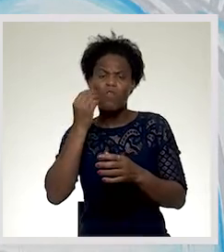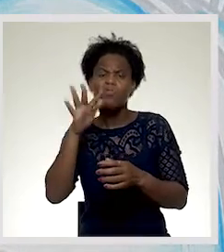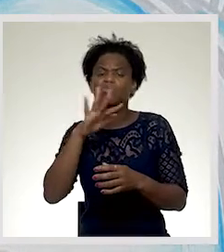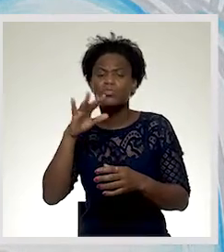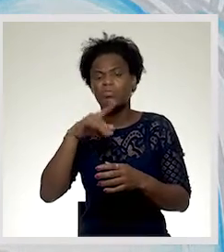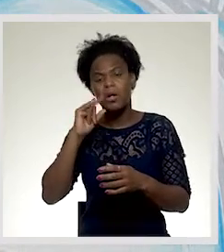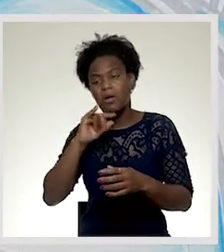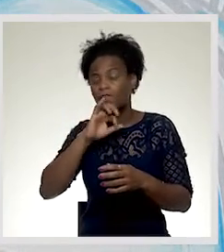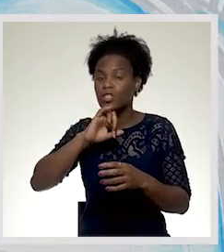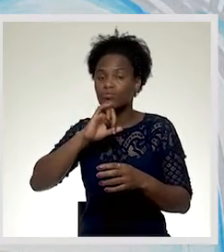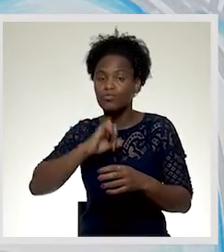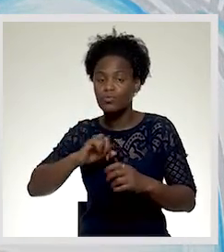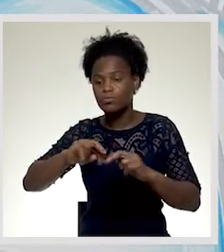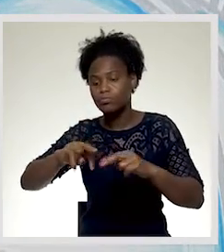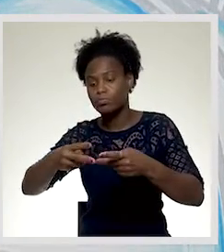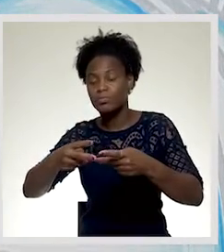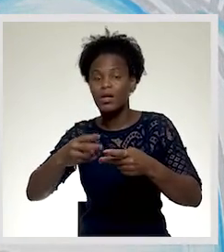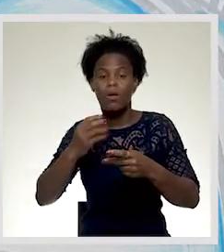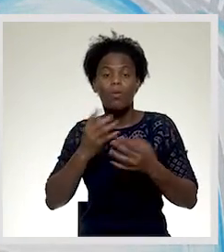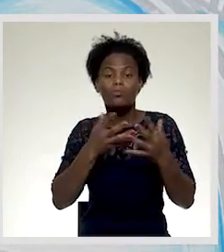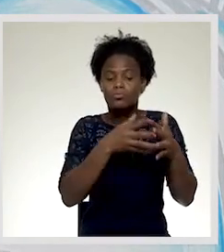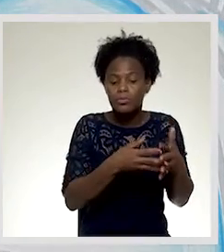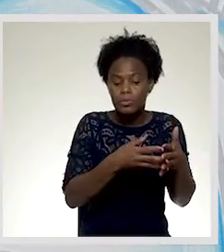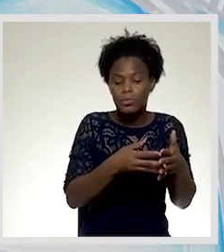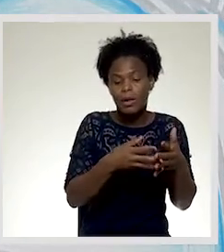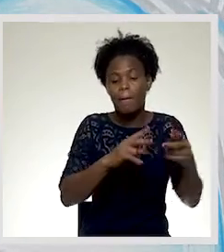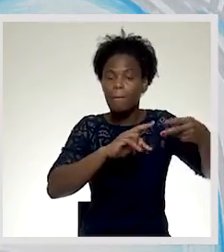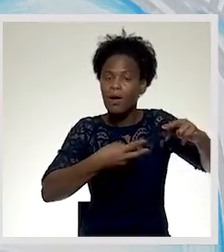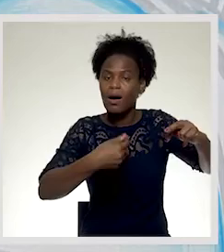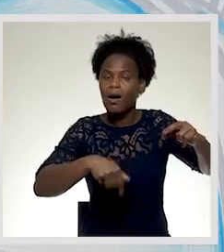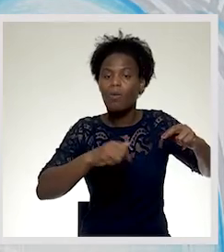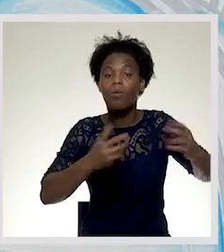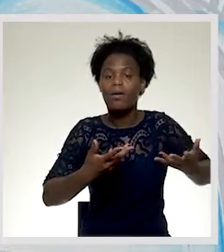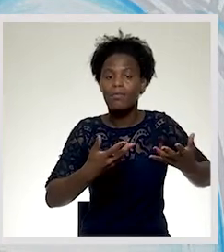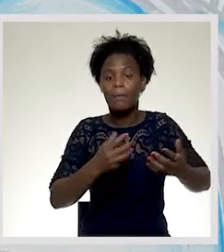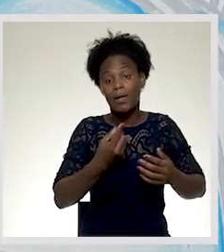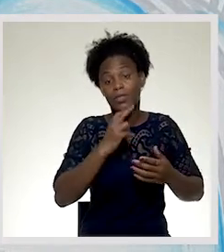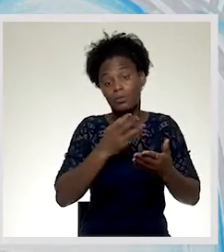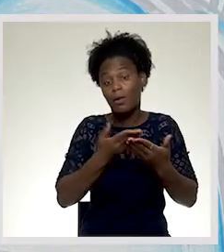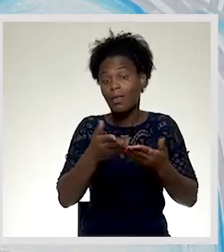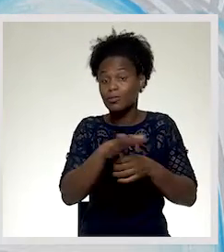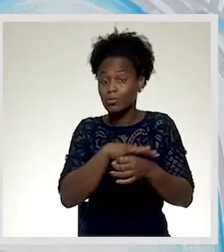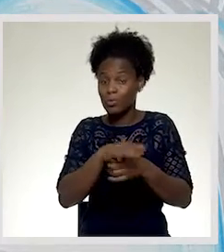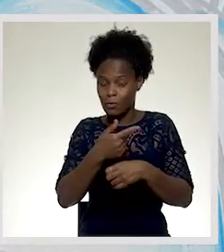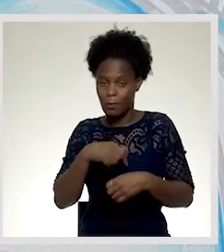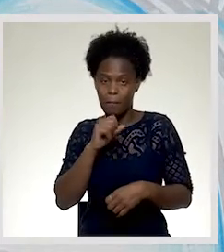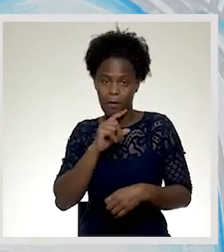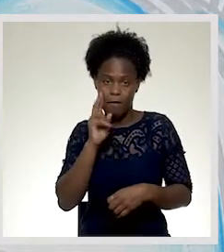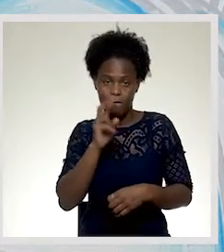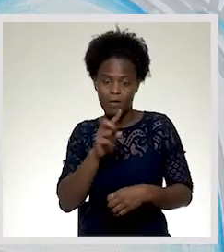molécula de DNA possui? Será que vocês conseguem responder isso agora? Então, para dar resposta a essas